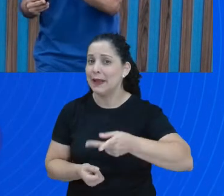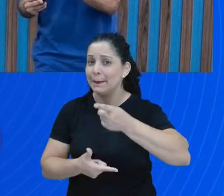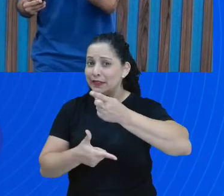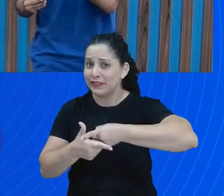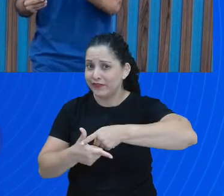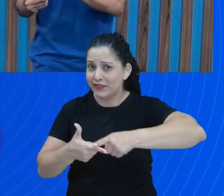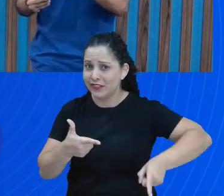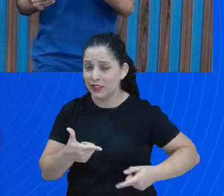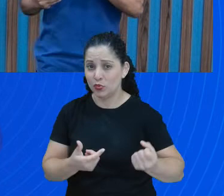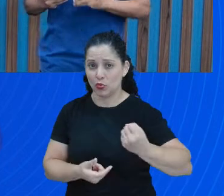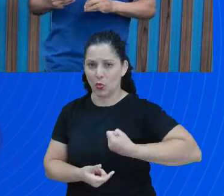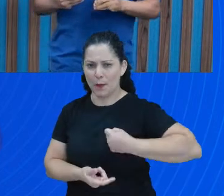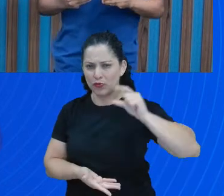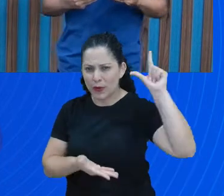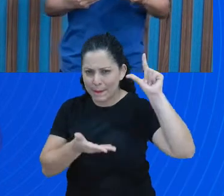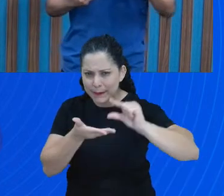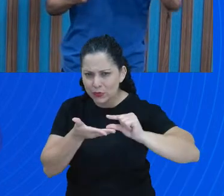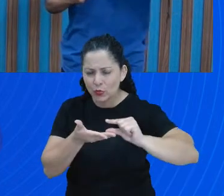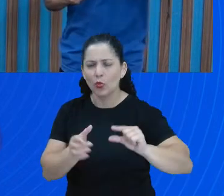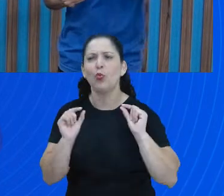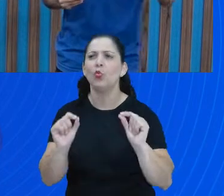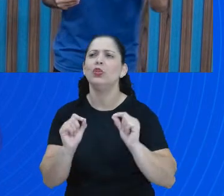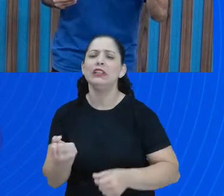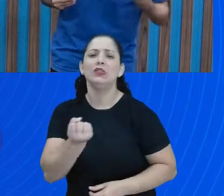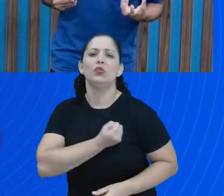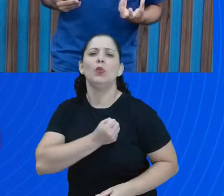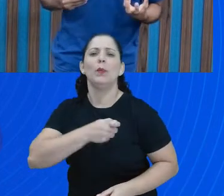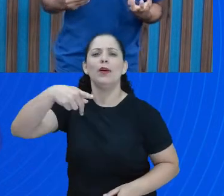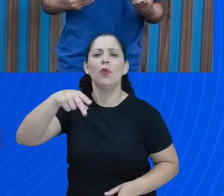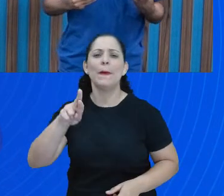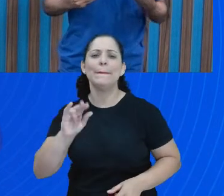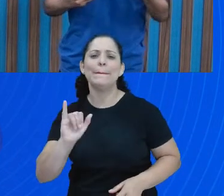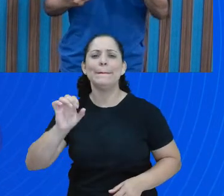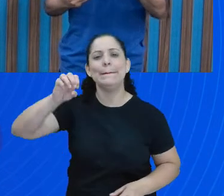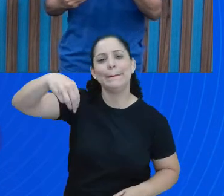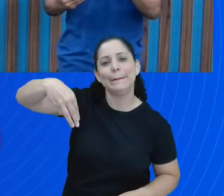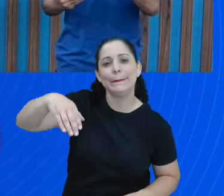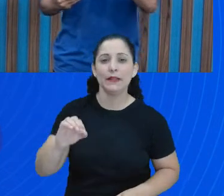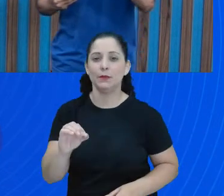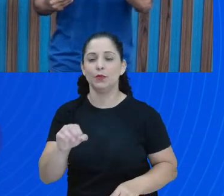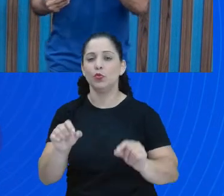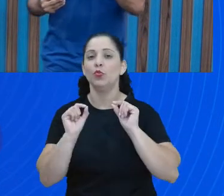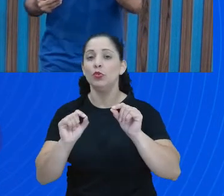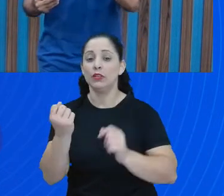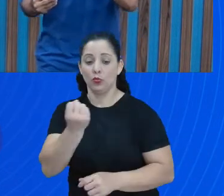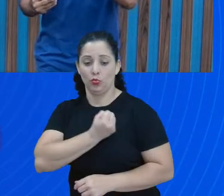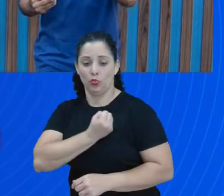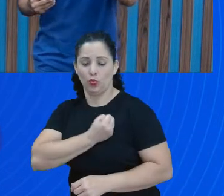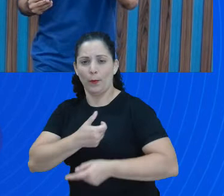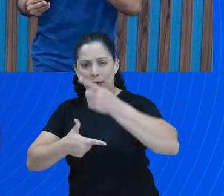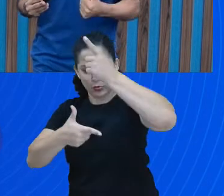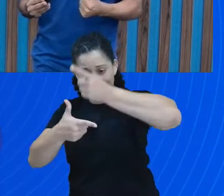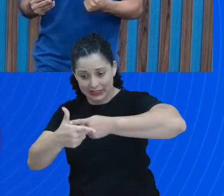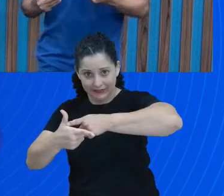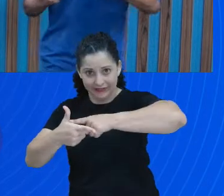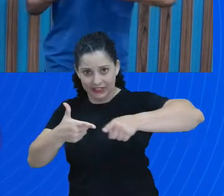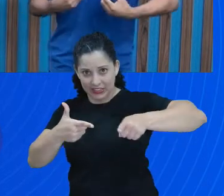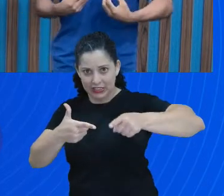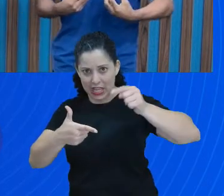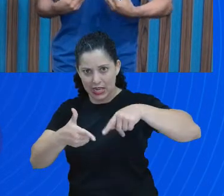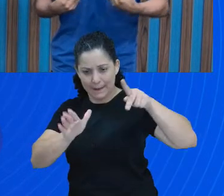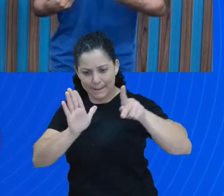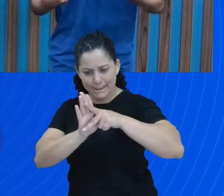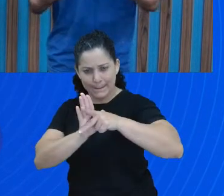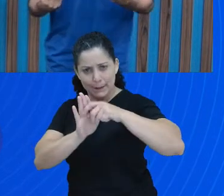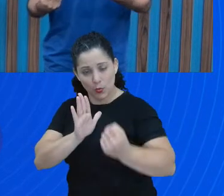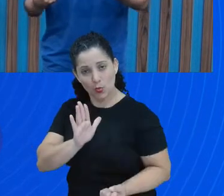menores números primos. Ricardinho, o que é número primo? Número primo é aquele número que divide apenas por